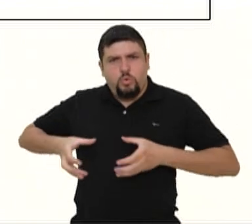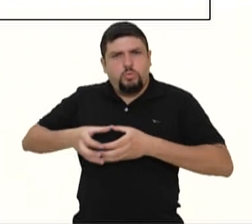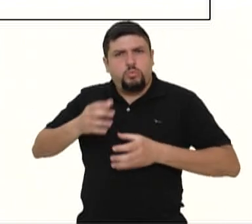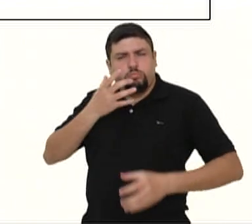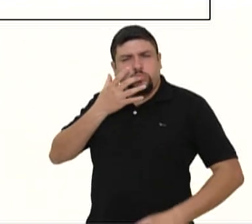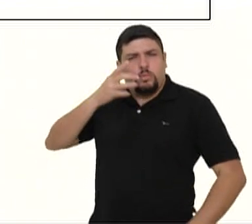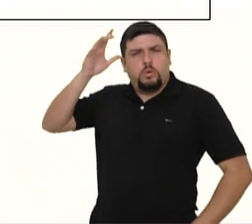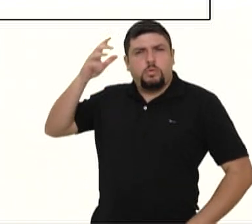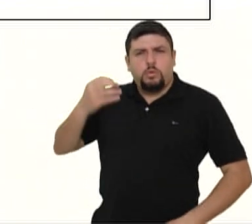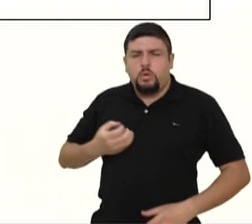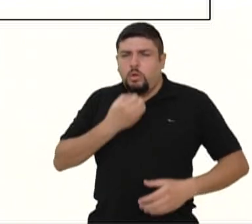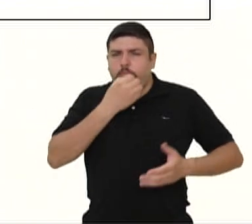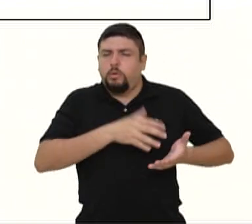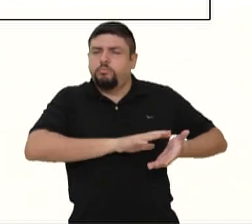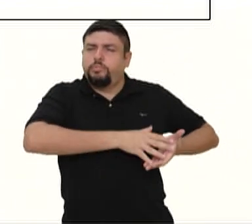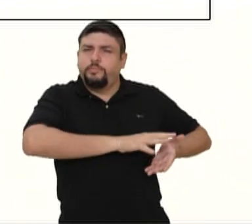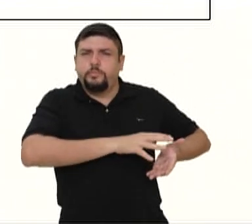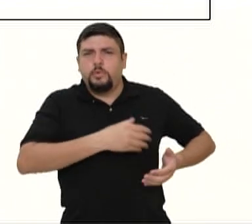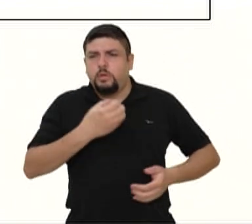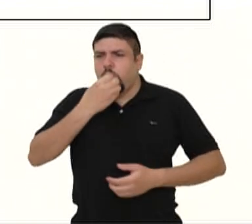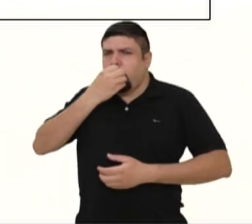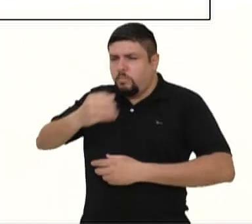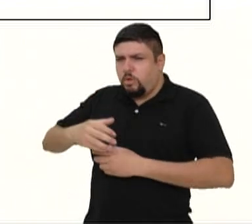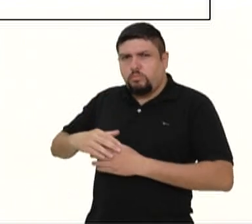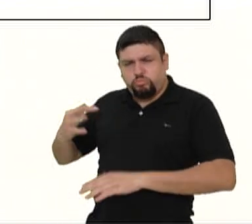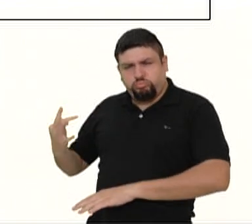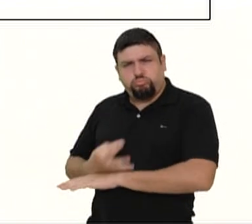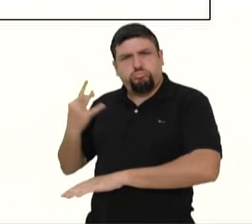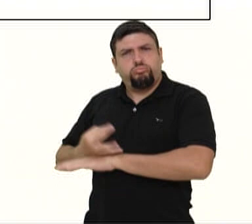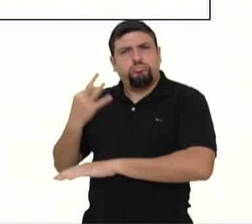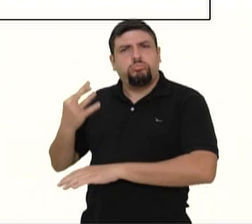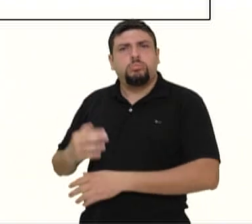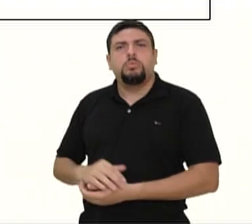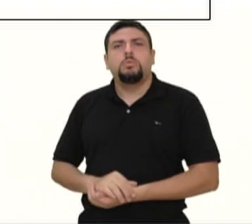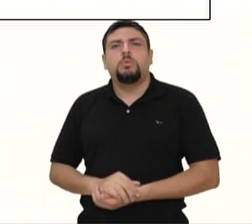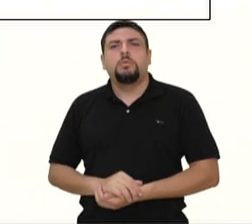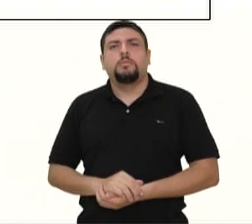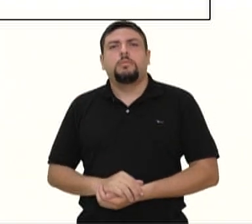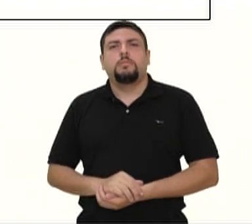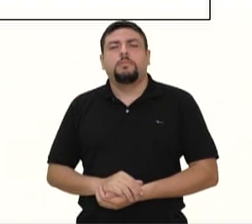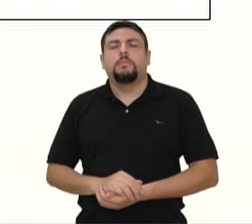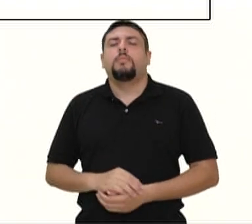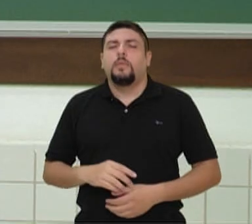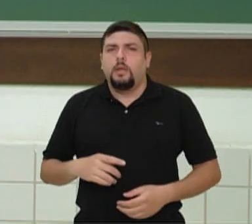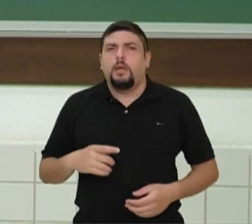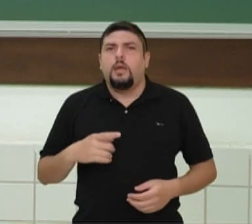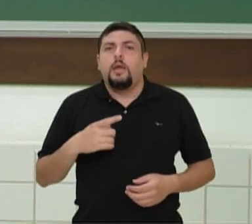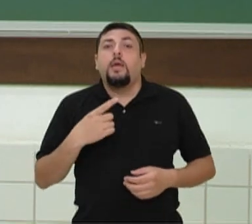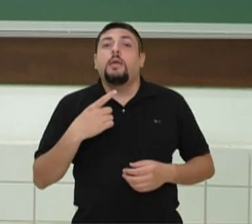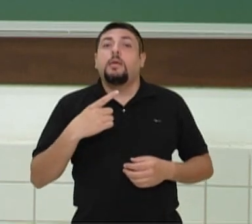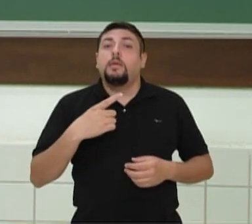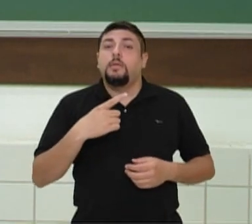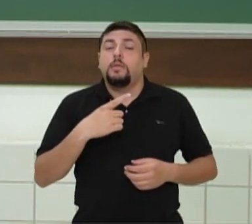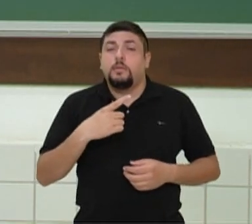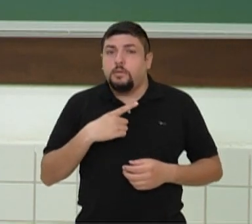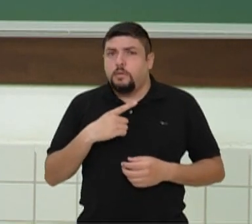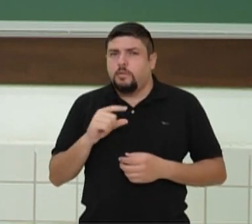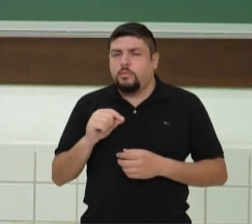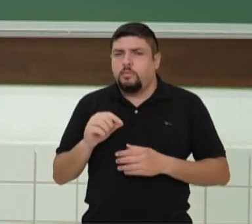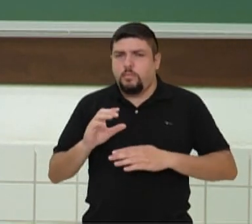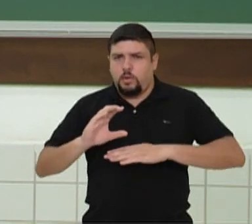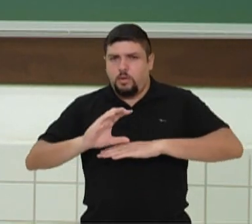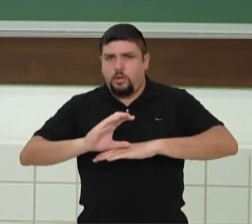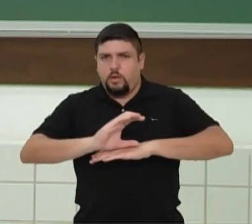de samba, é bom no couro. Aqui o professor se recorda de um momento fundamental da constituição